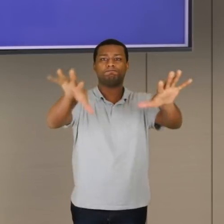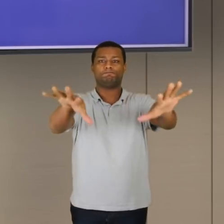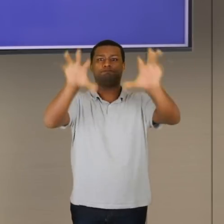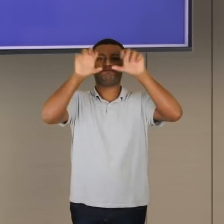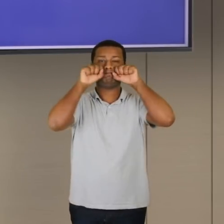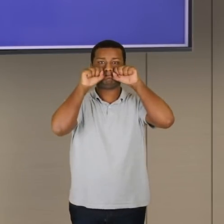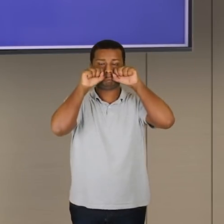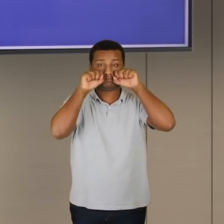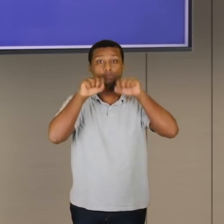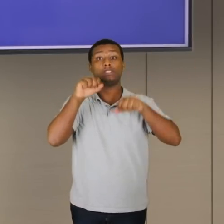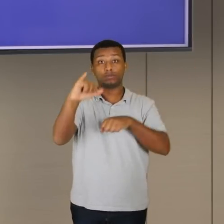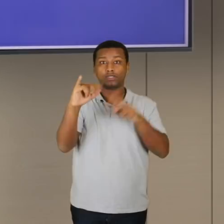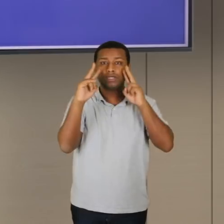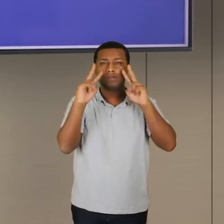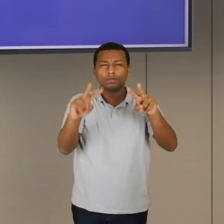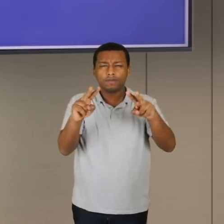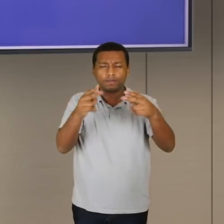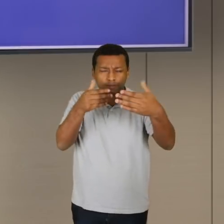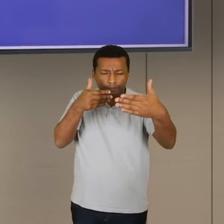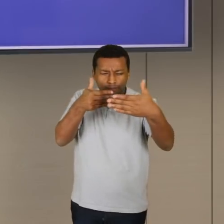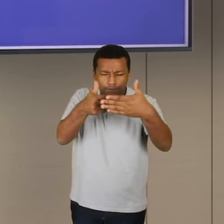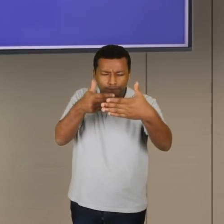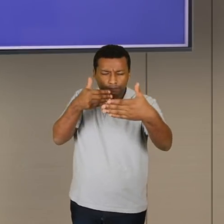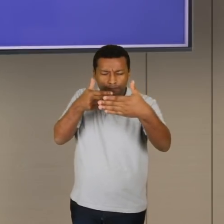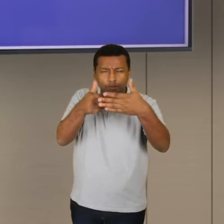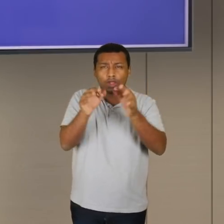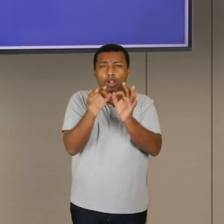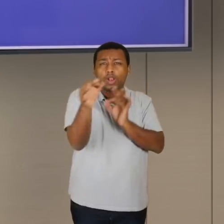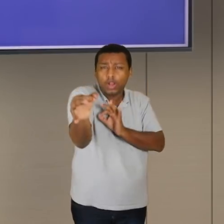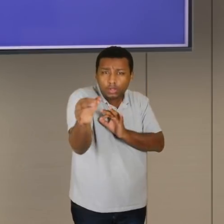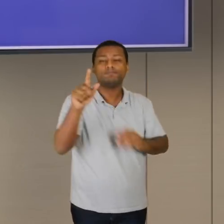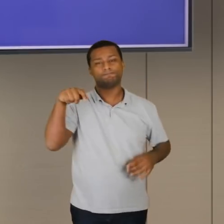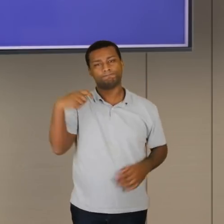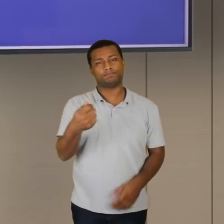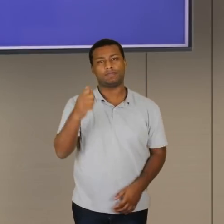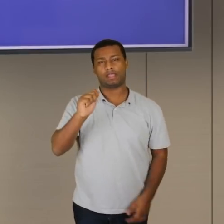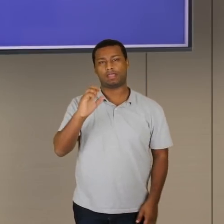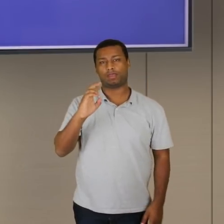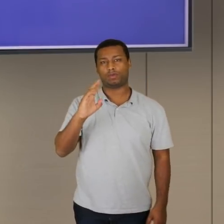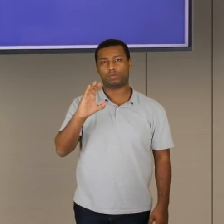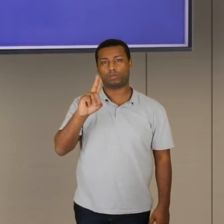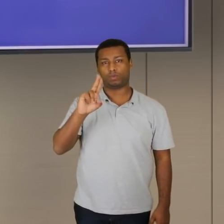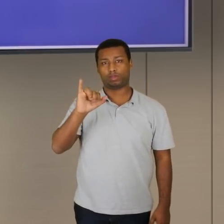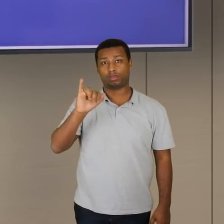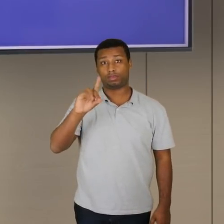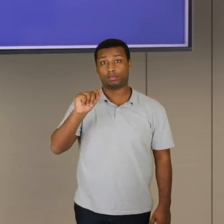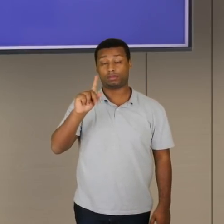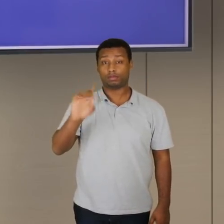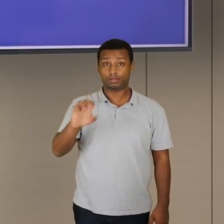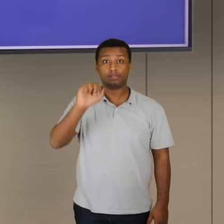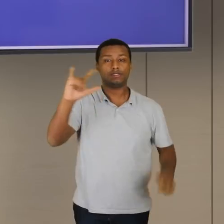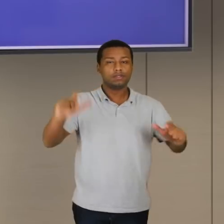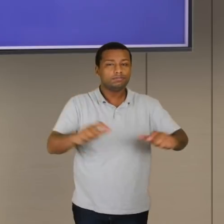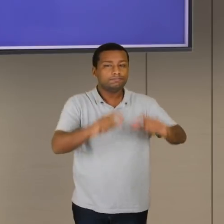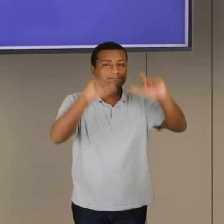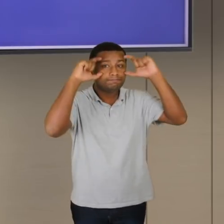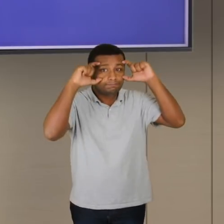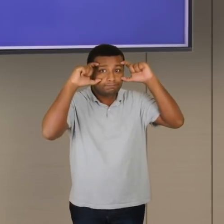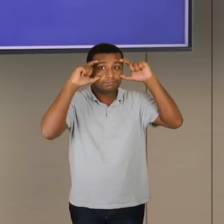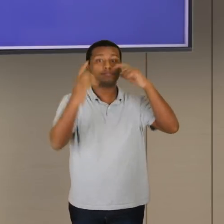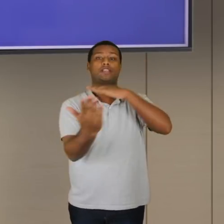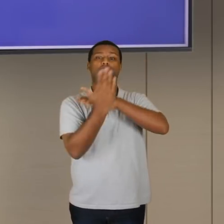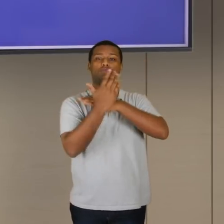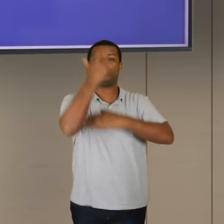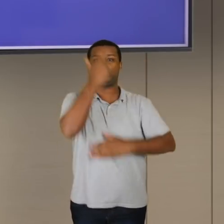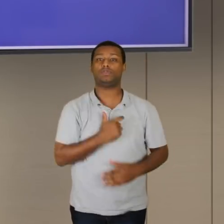mais dificuldade num ambiente que é estranho a ela. E vai depender do grau de comprometimento. Mesmo a